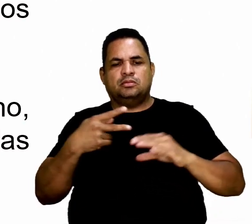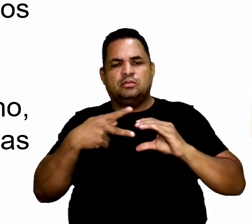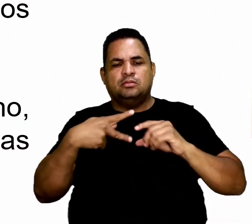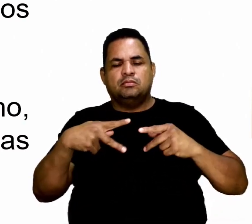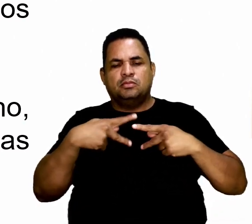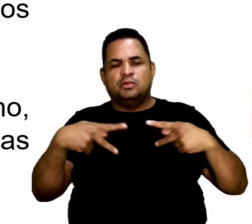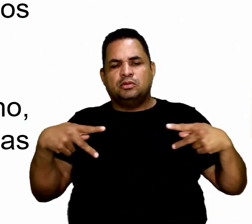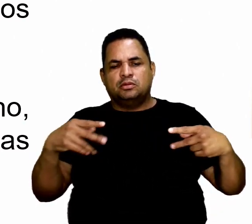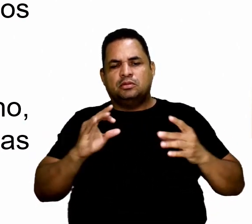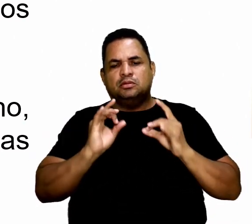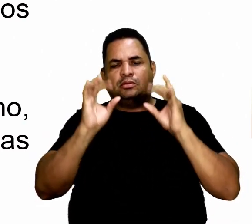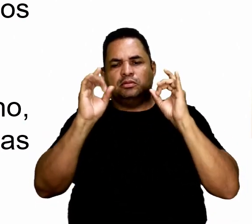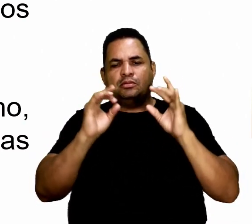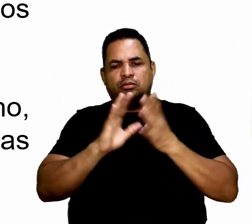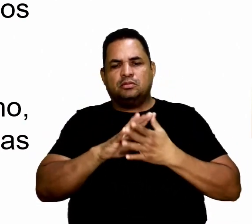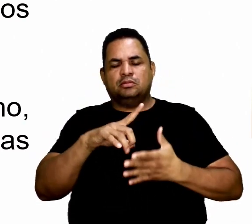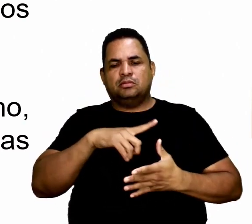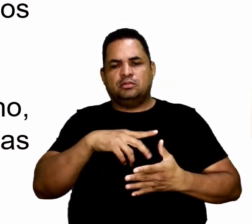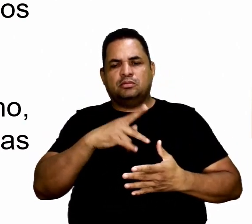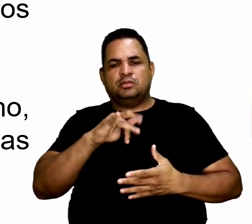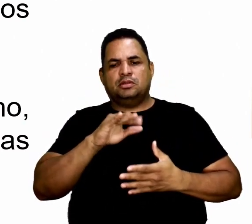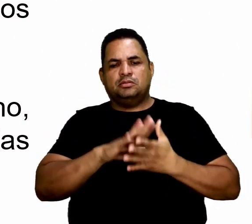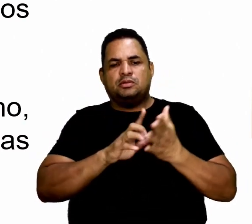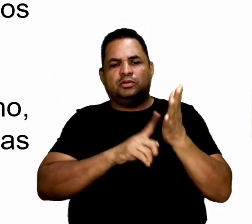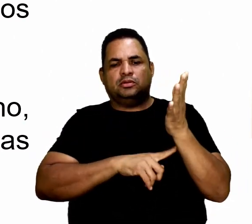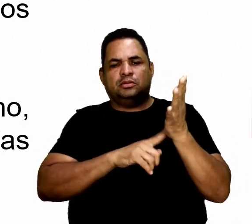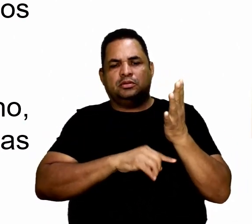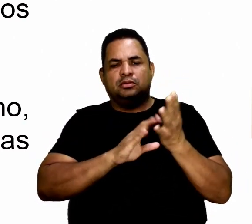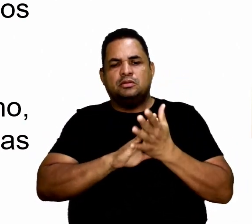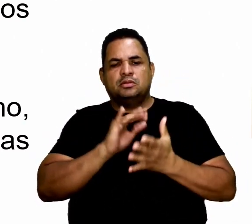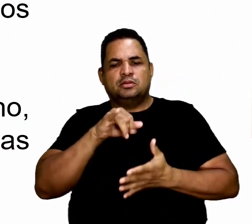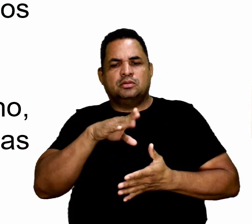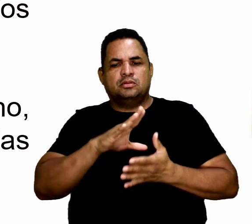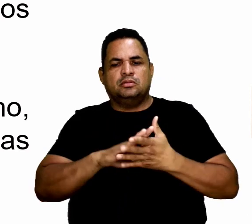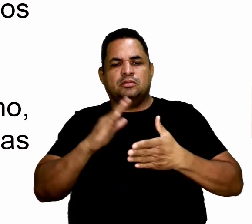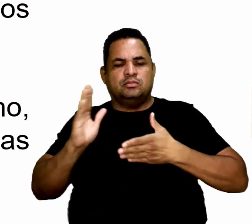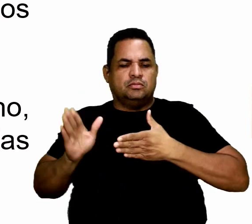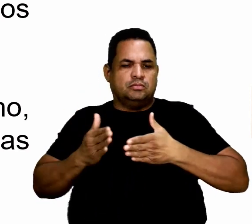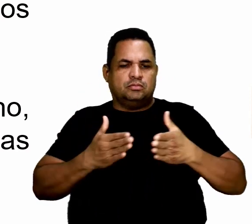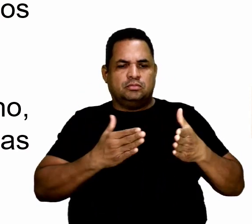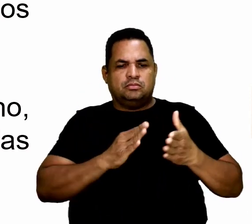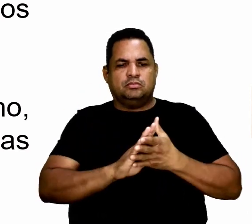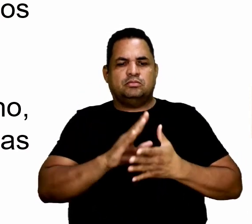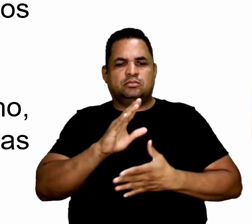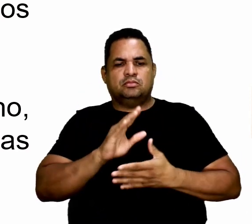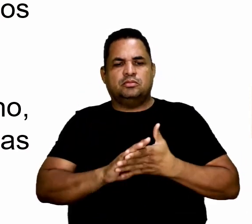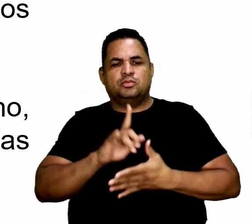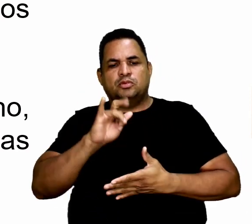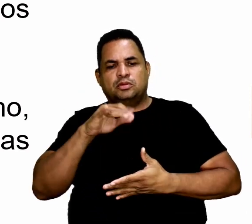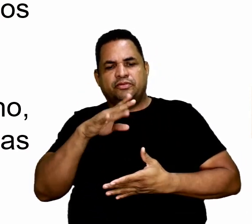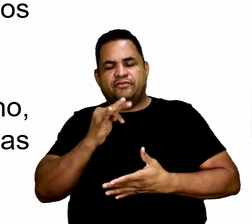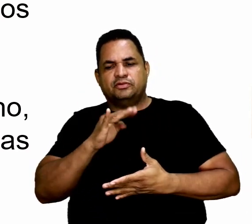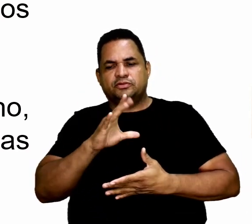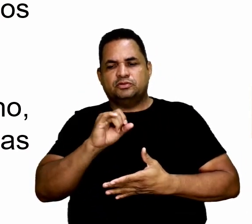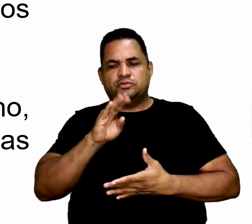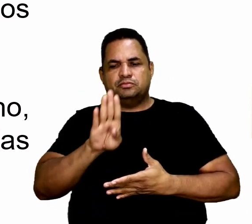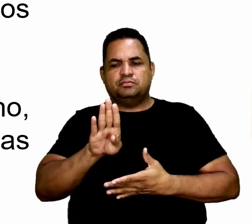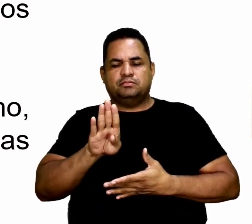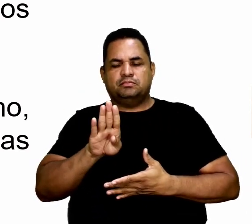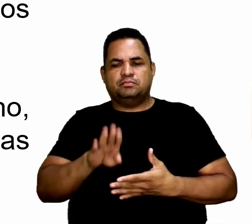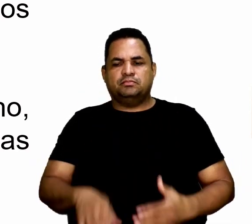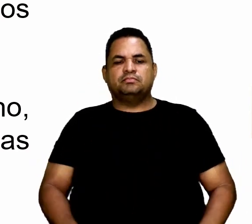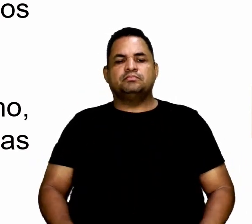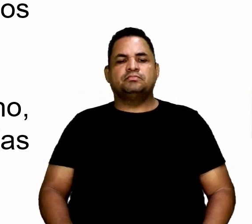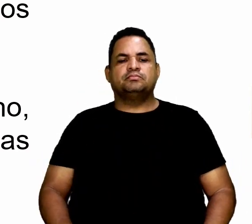especiais presentes no plasma sanguíneo, que são os anticorpos, tá? Produzidos pelos linfócitos B,